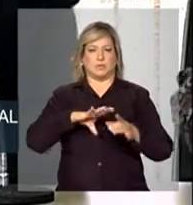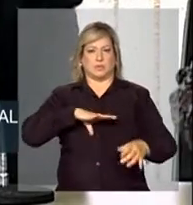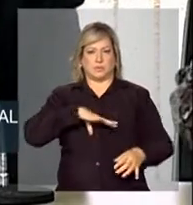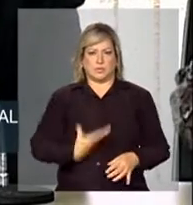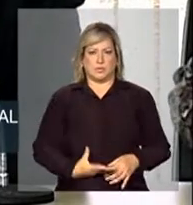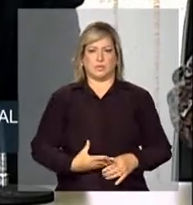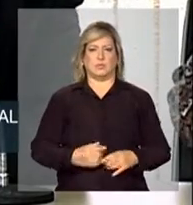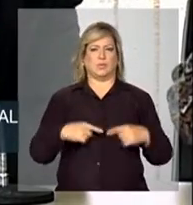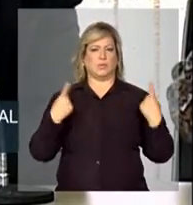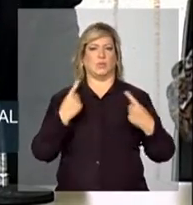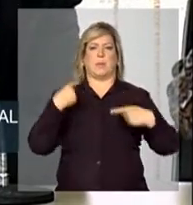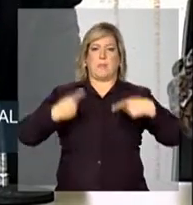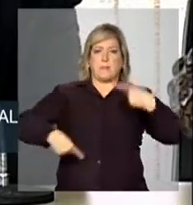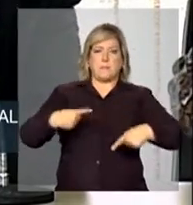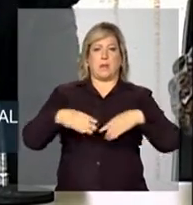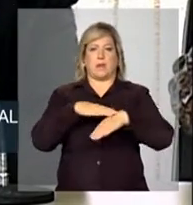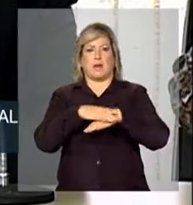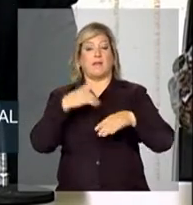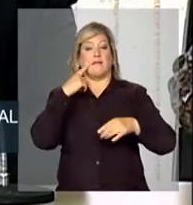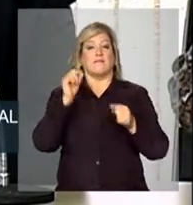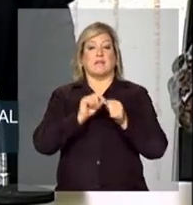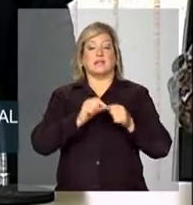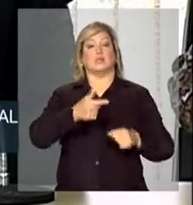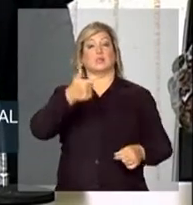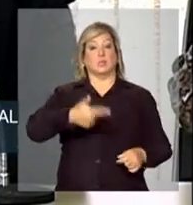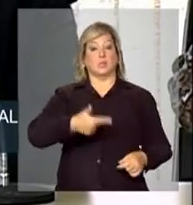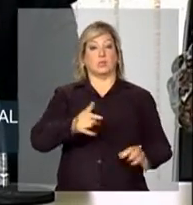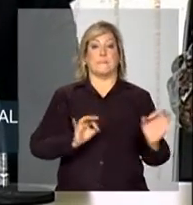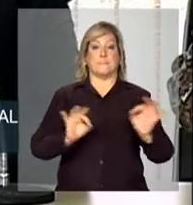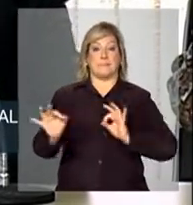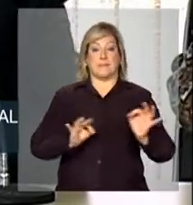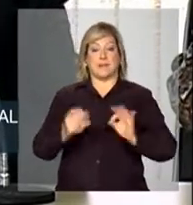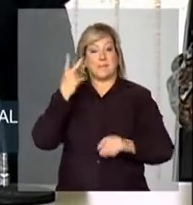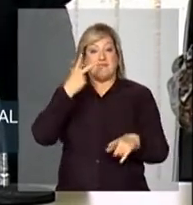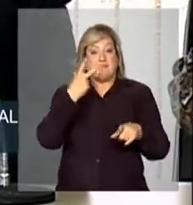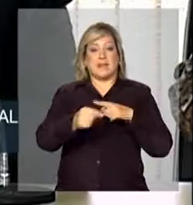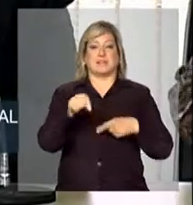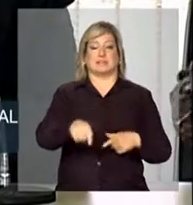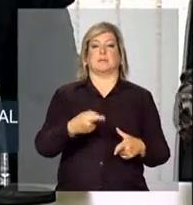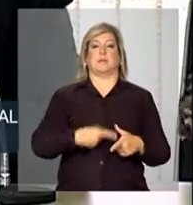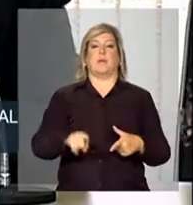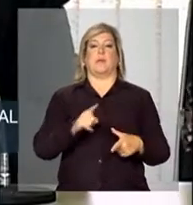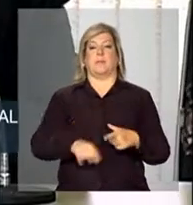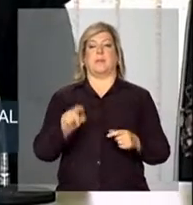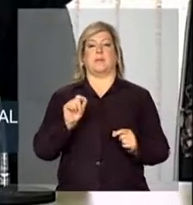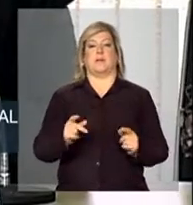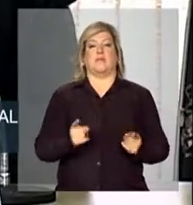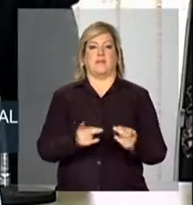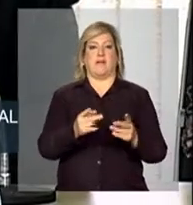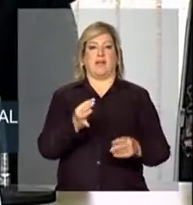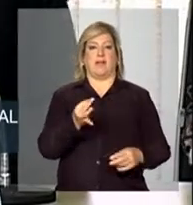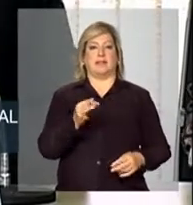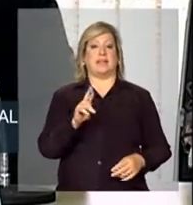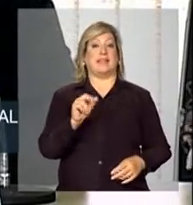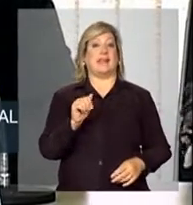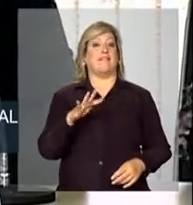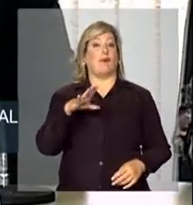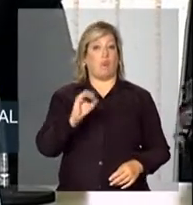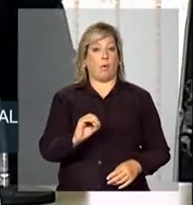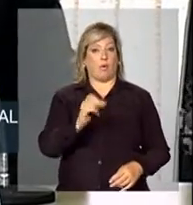abrisse uma ampla discussão para fazer o segundo plano de enfrentamento ao tráfico de pessoas foram